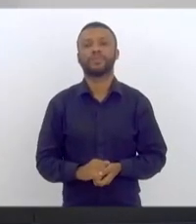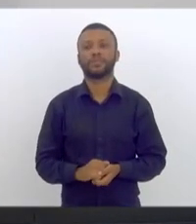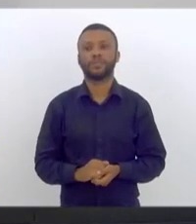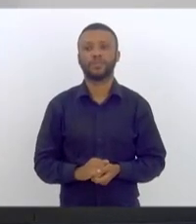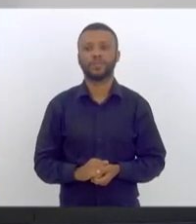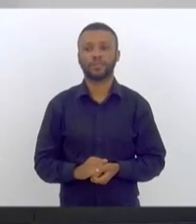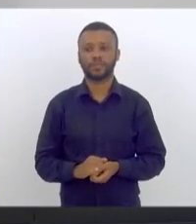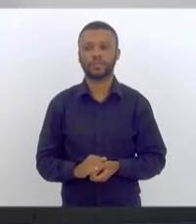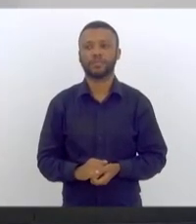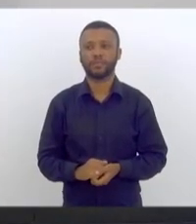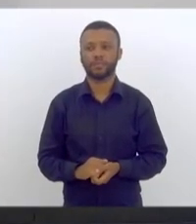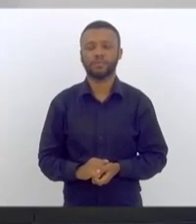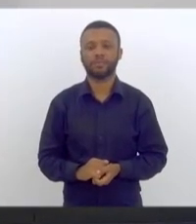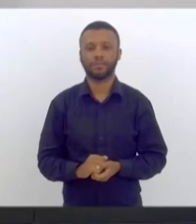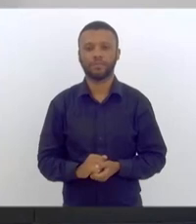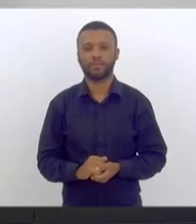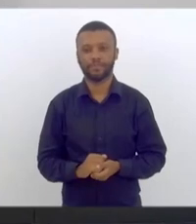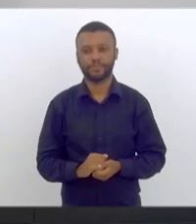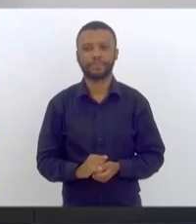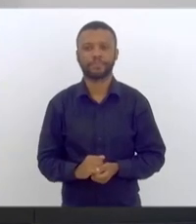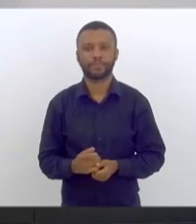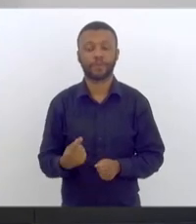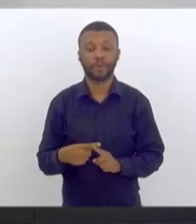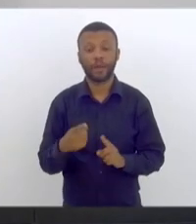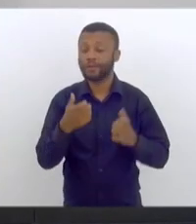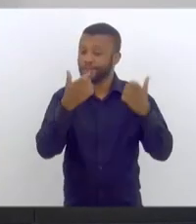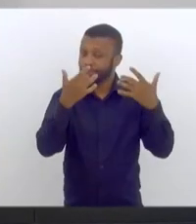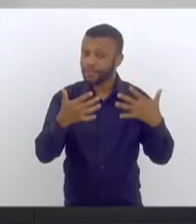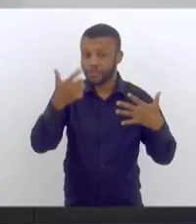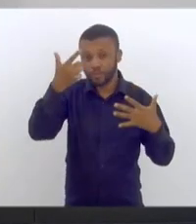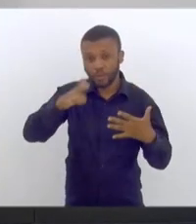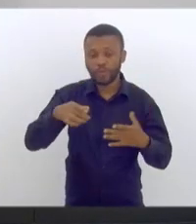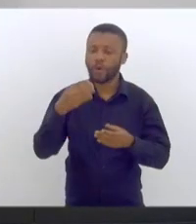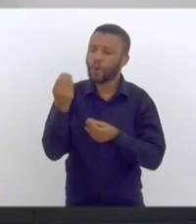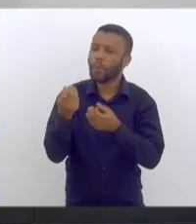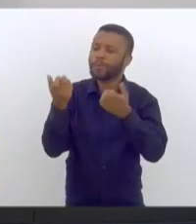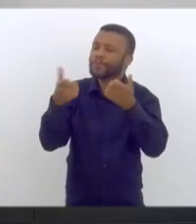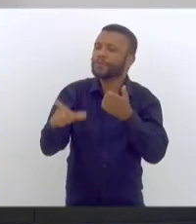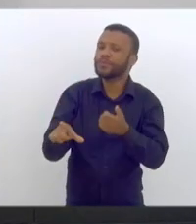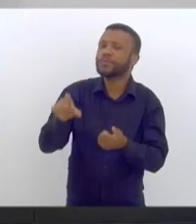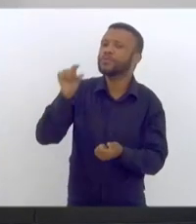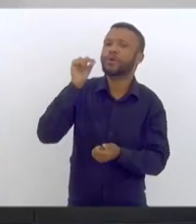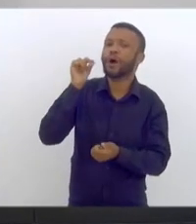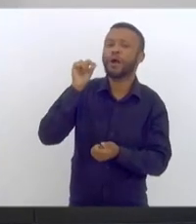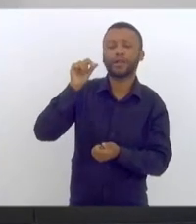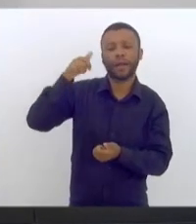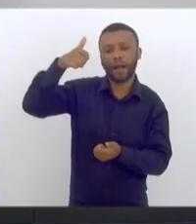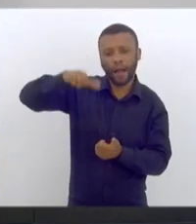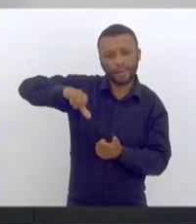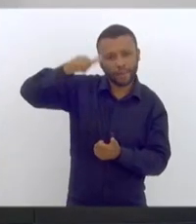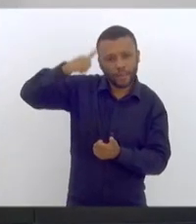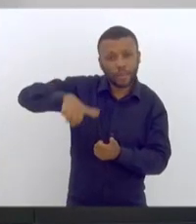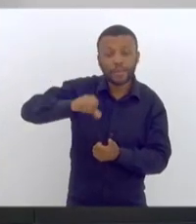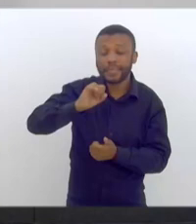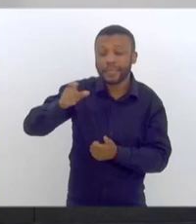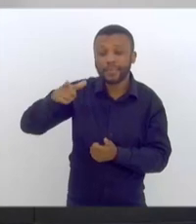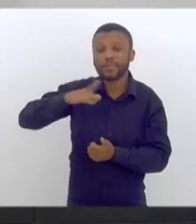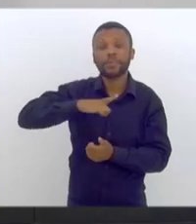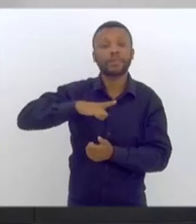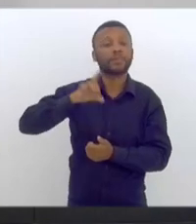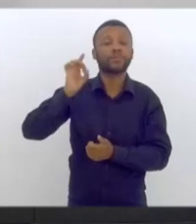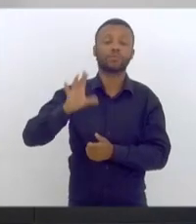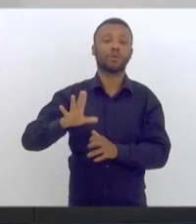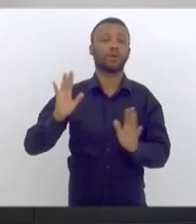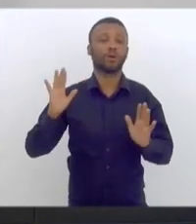porque volta a dizer como é que a senhora escolhe se a senhora tem só